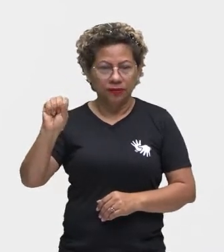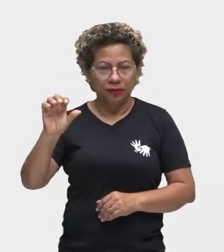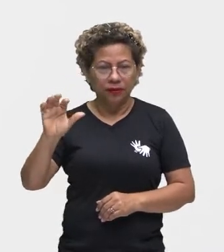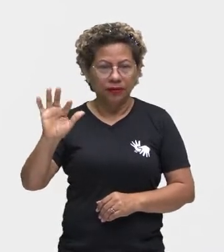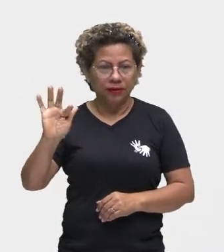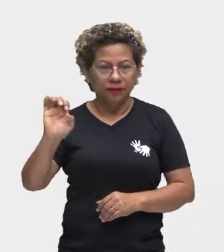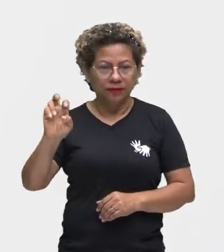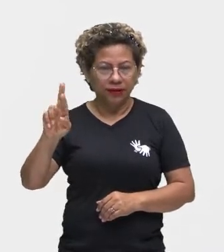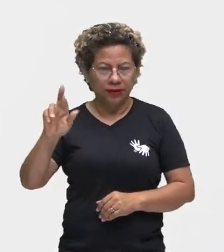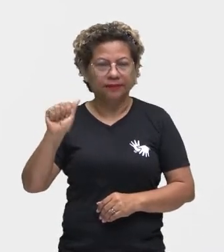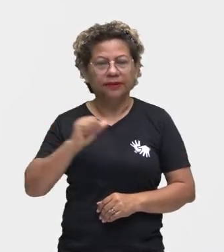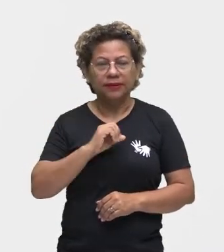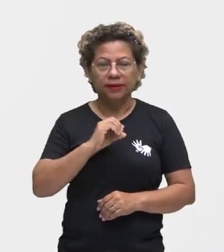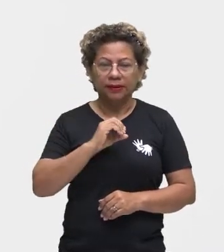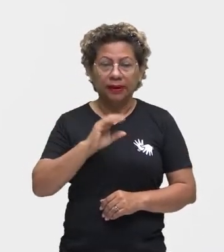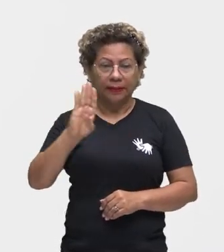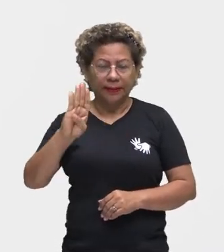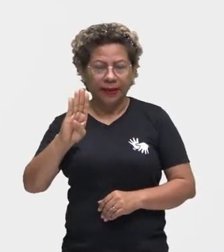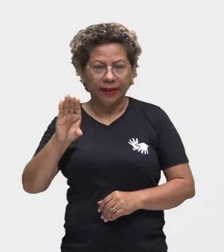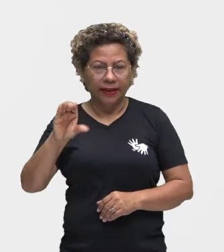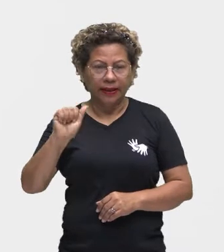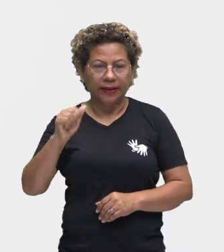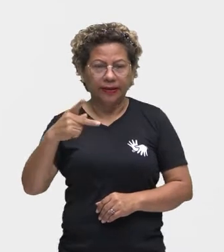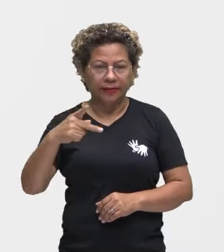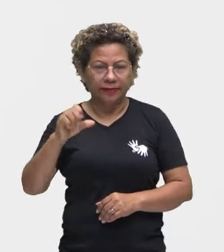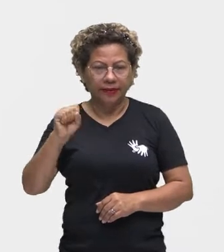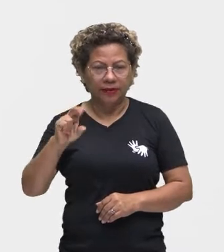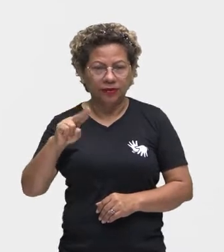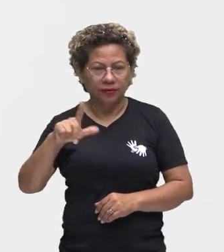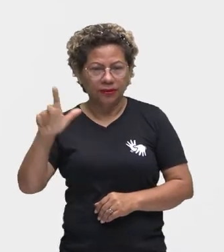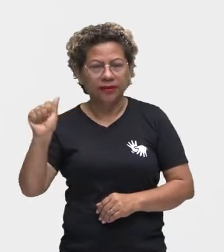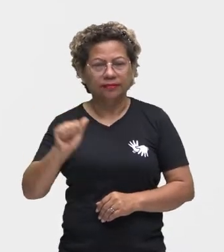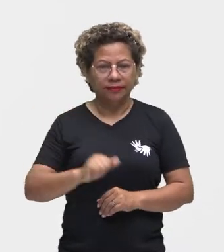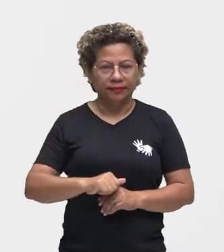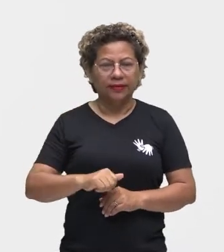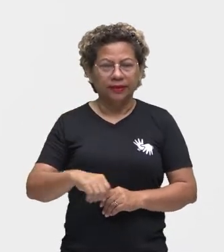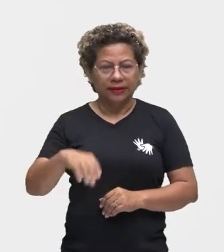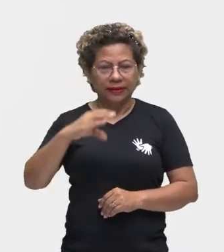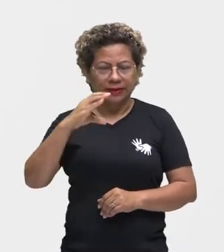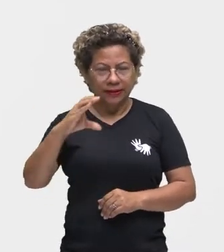cápsula. A alternativa C, arquegônio. A alternativa D,